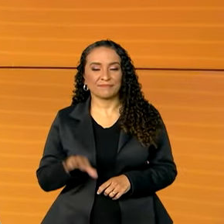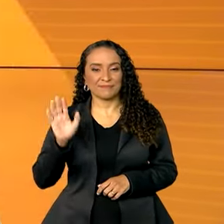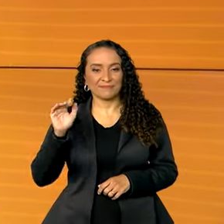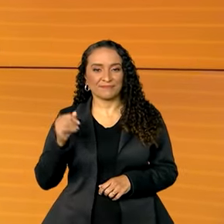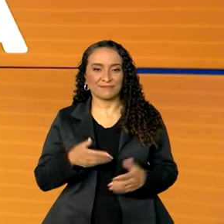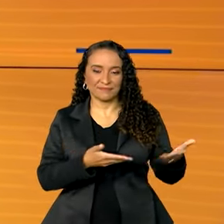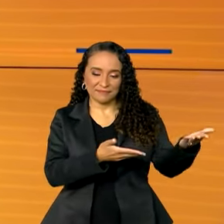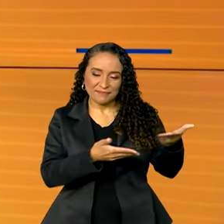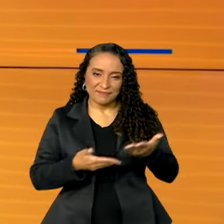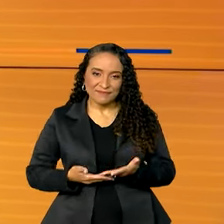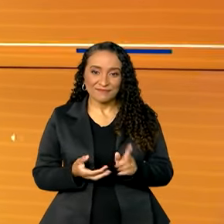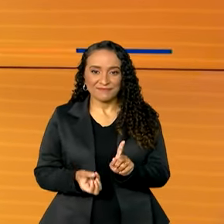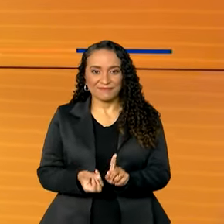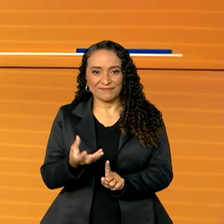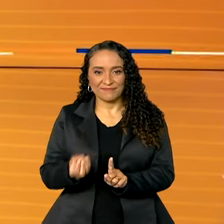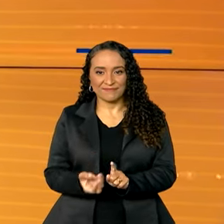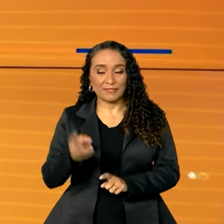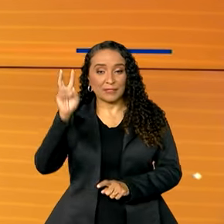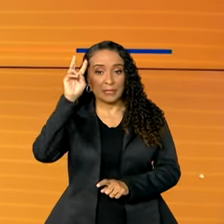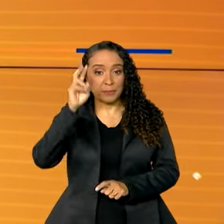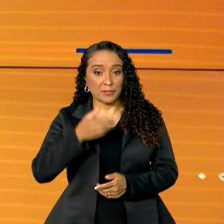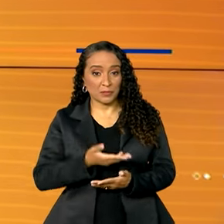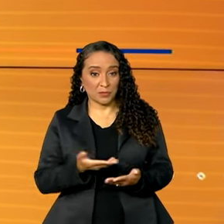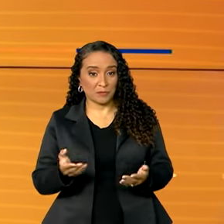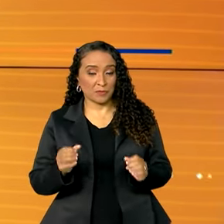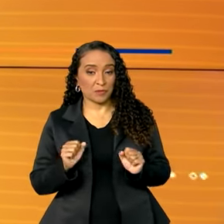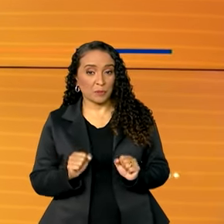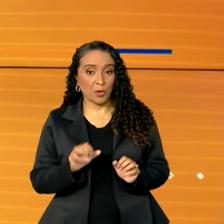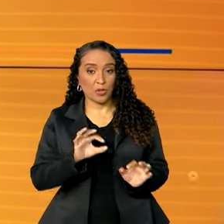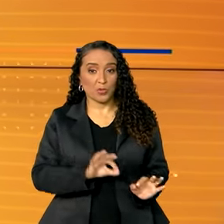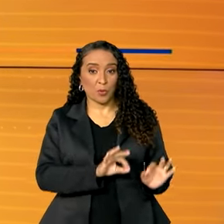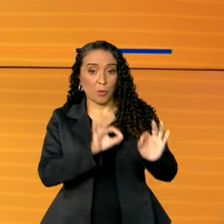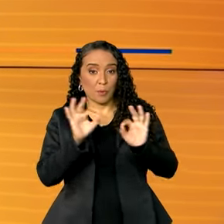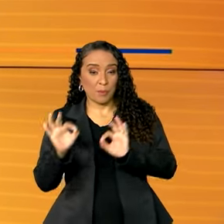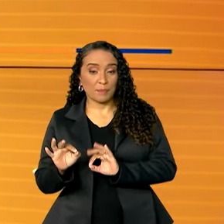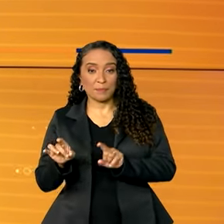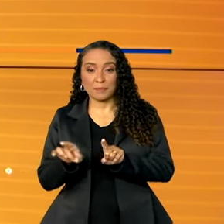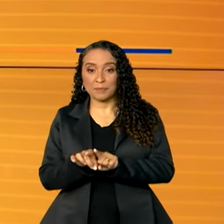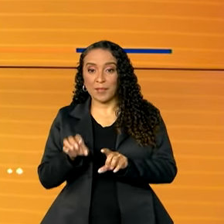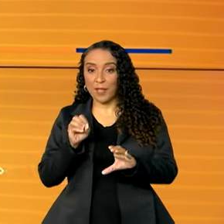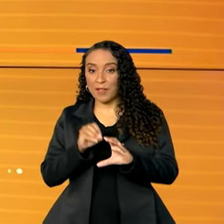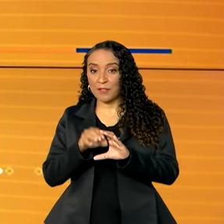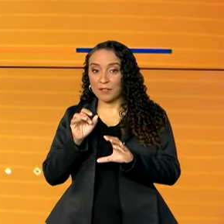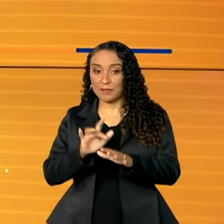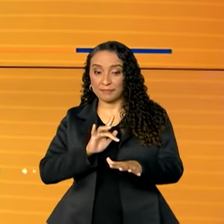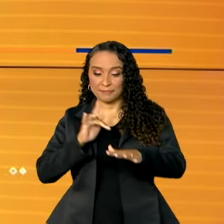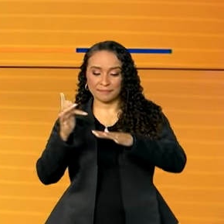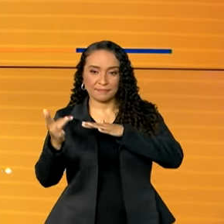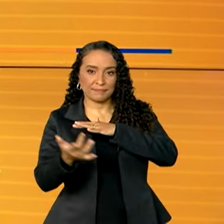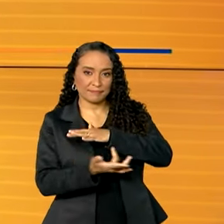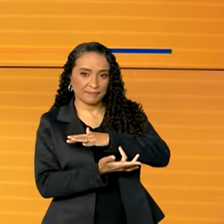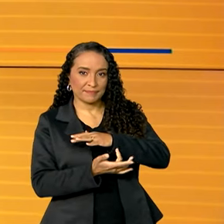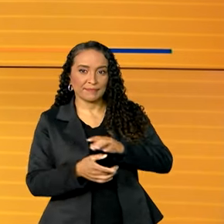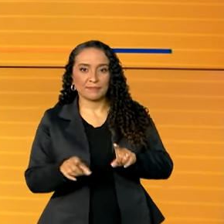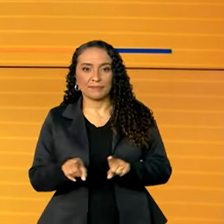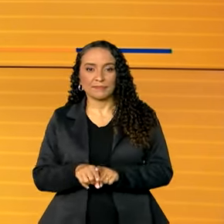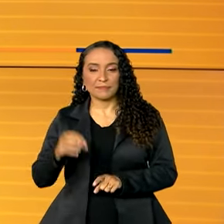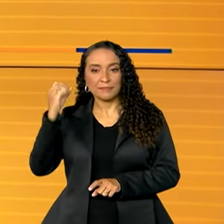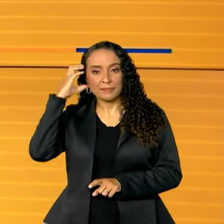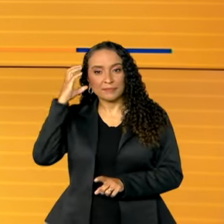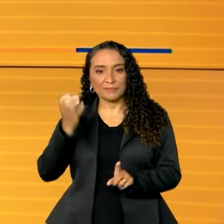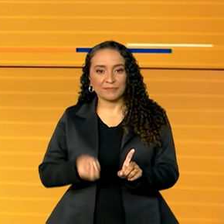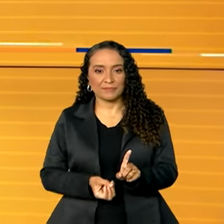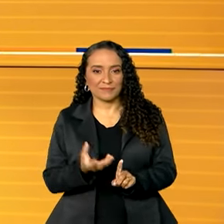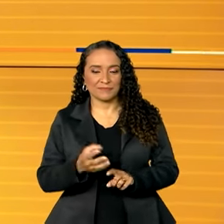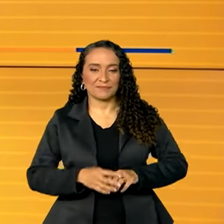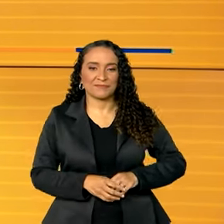Olá, seja muito bem-vindo ao canal Gov. Lembrando que você pode nos acompanhar também ao vivo pelas redes sociais e pela